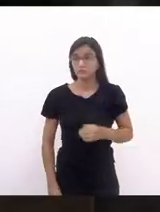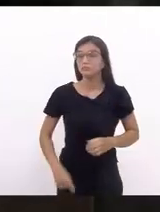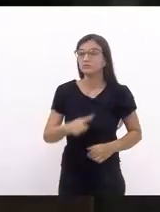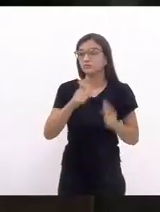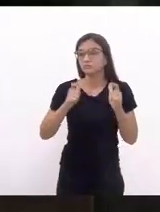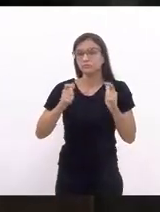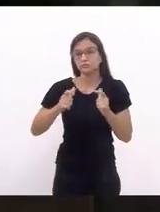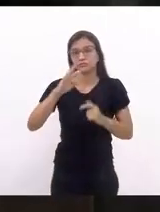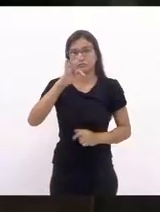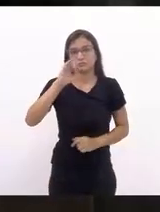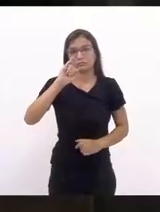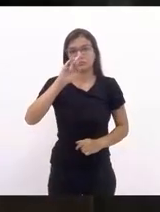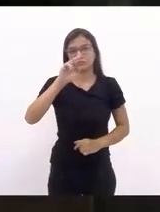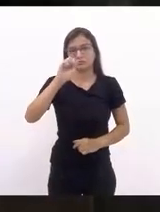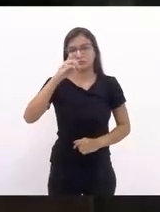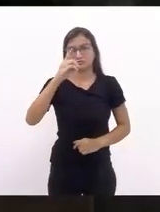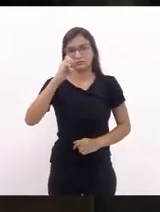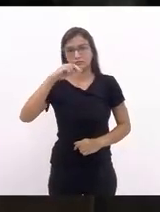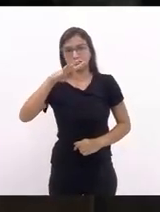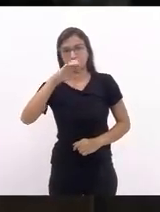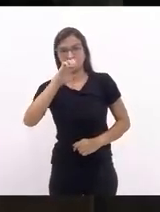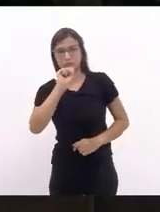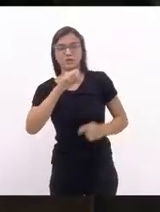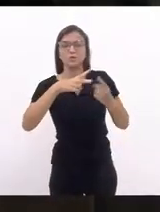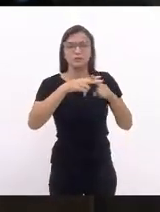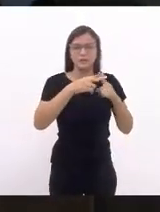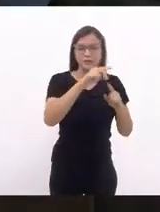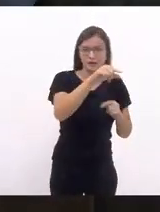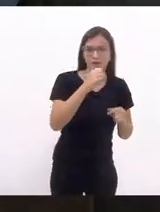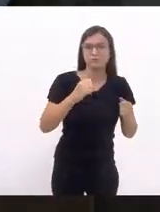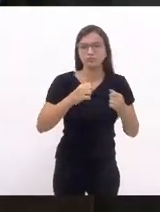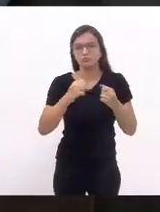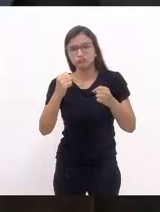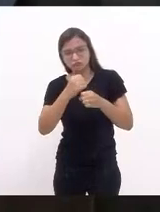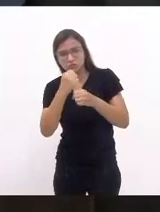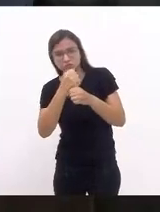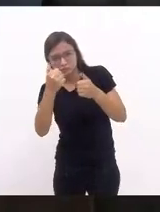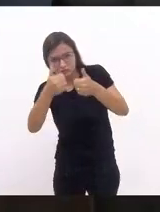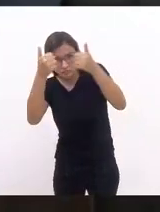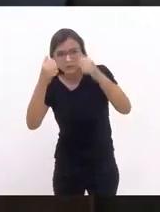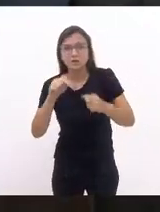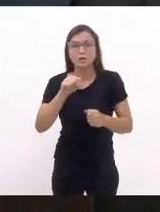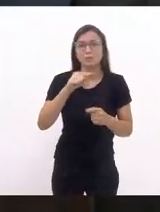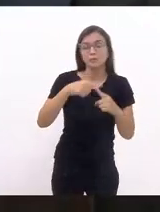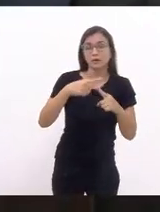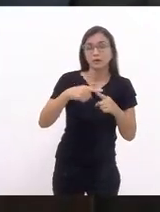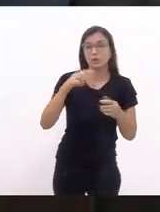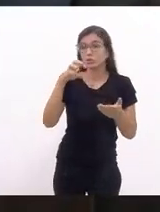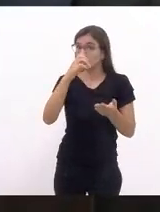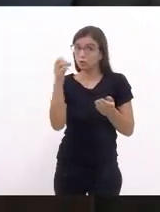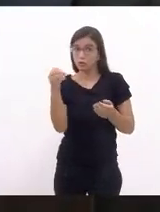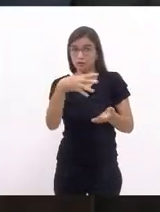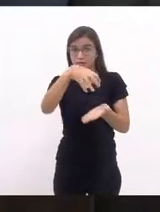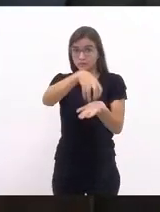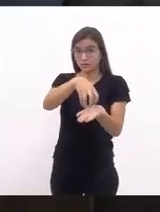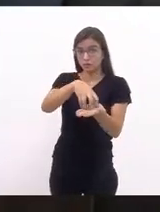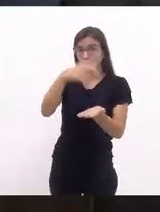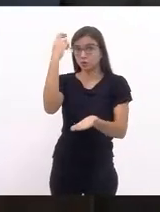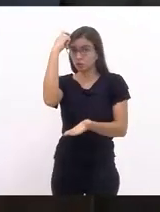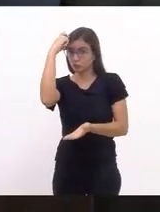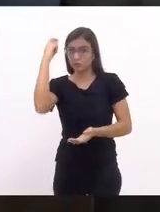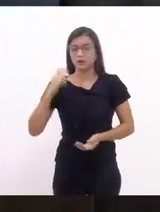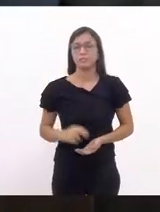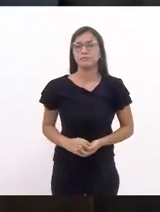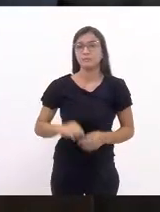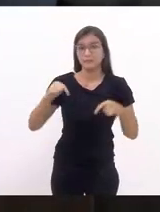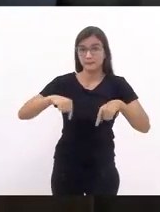processo de remodelação dos seus passos Quais as Centenário para a concepção de um novo Centro Cultural até a presente data